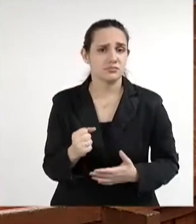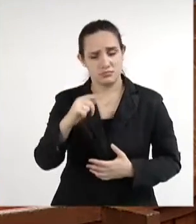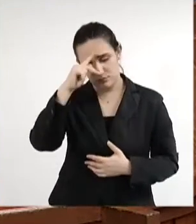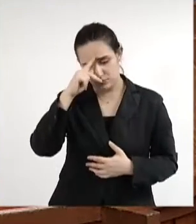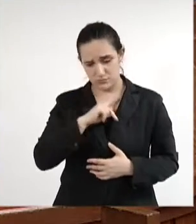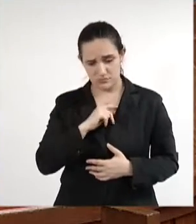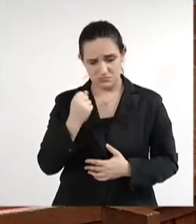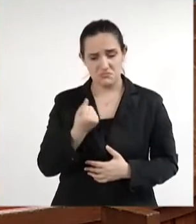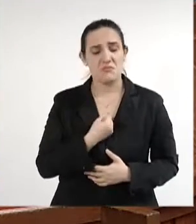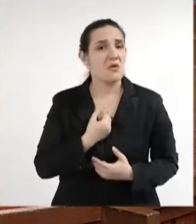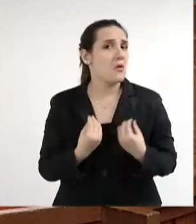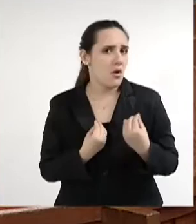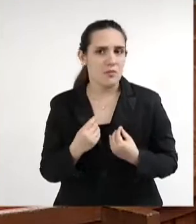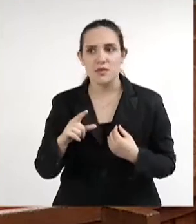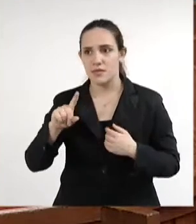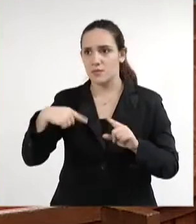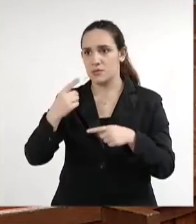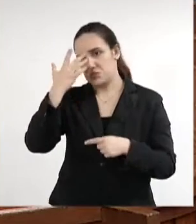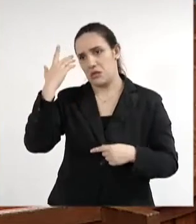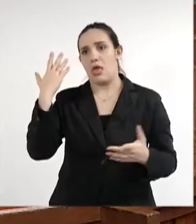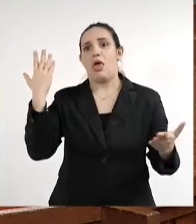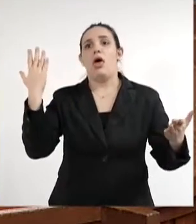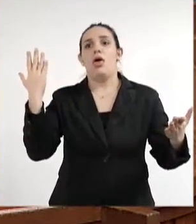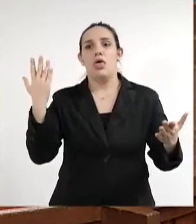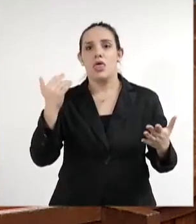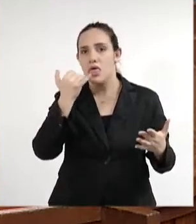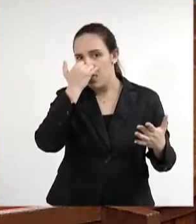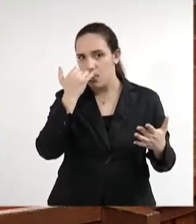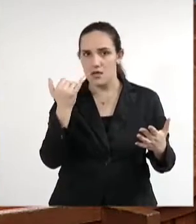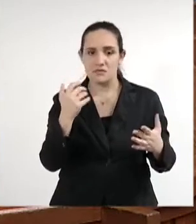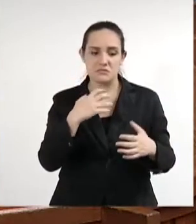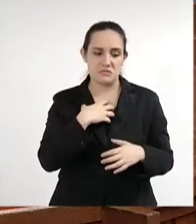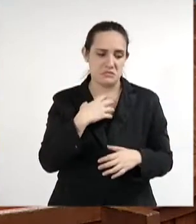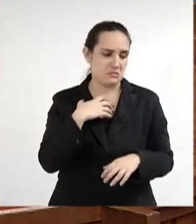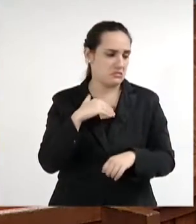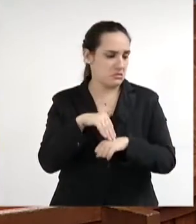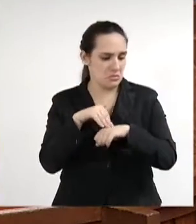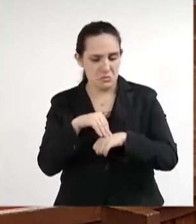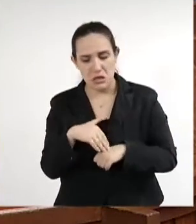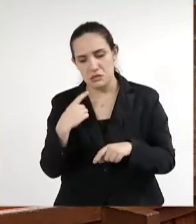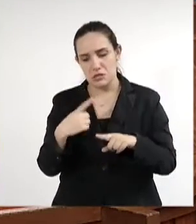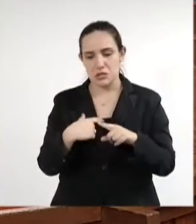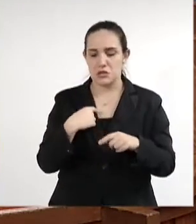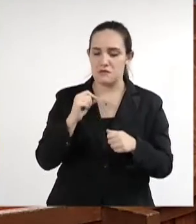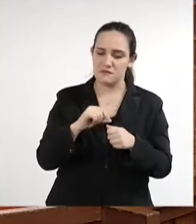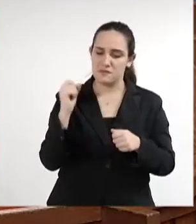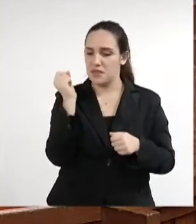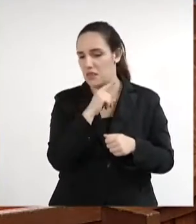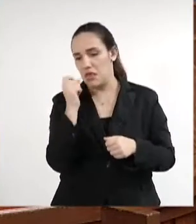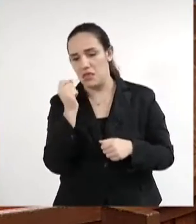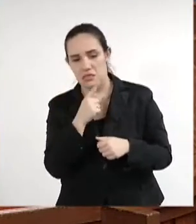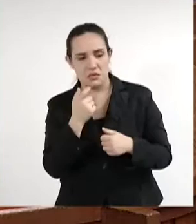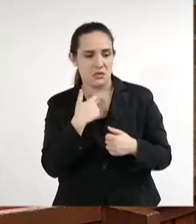pratica o suicídio, aí é que a pessoa vê. E aí se sente culpada, porque